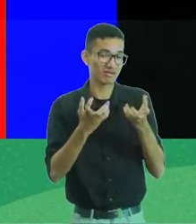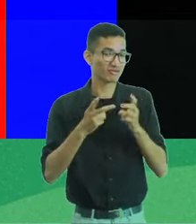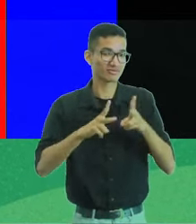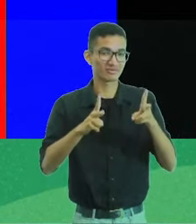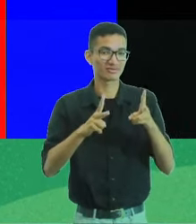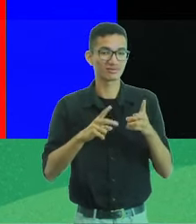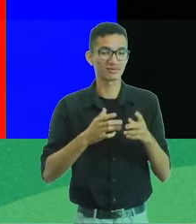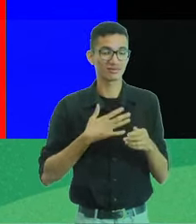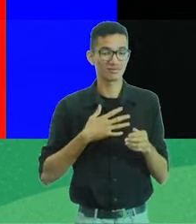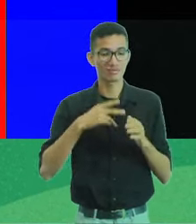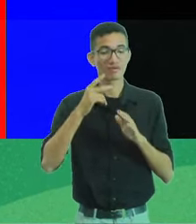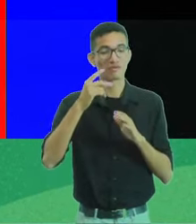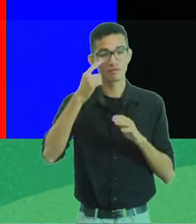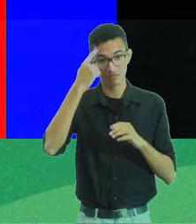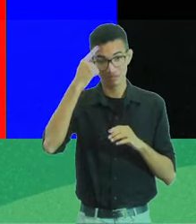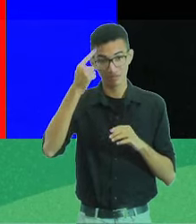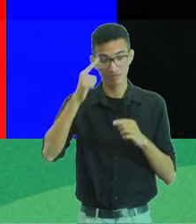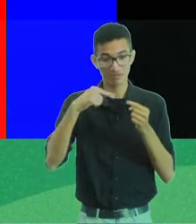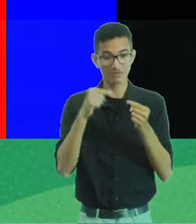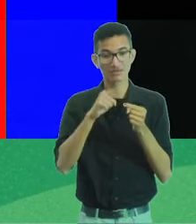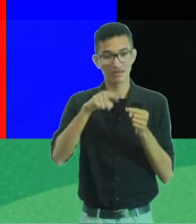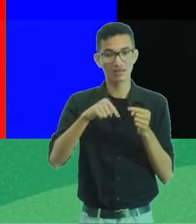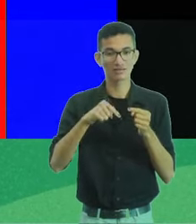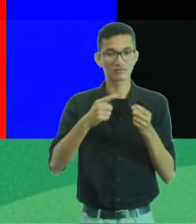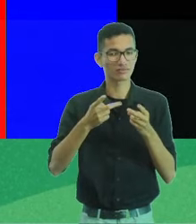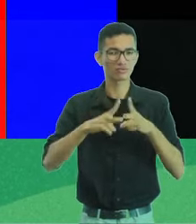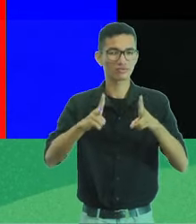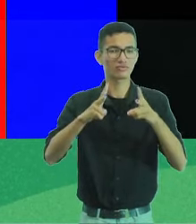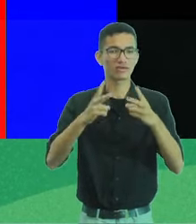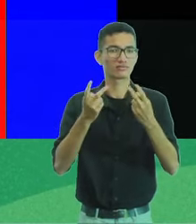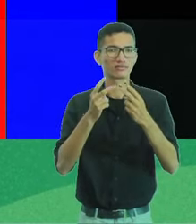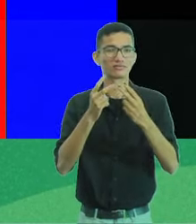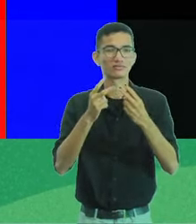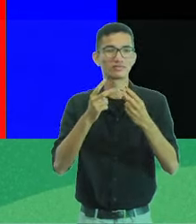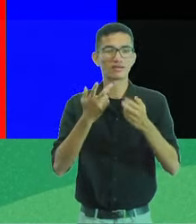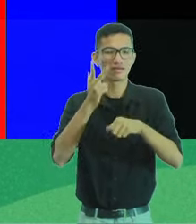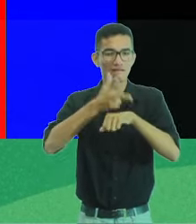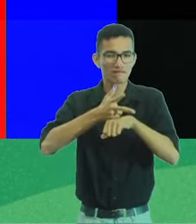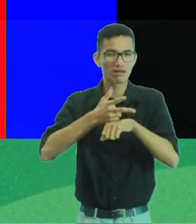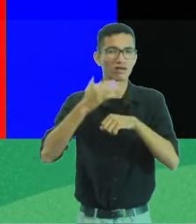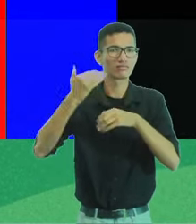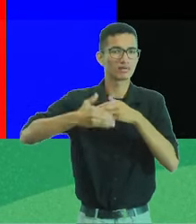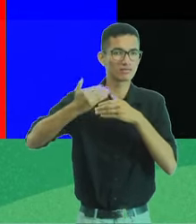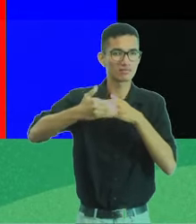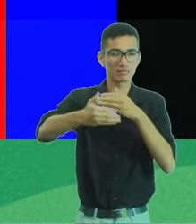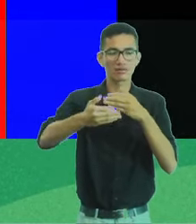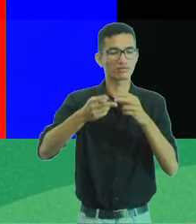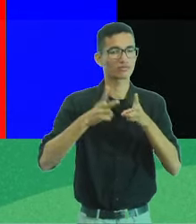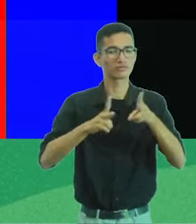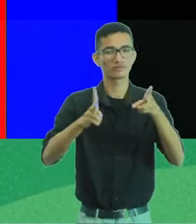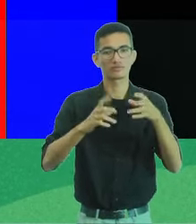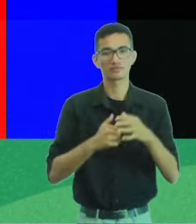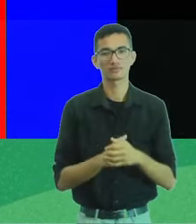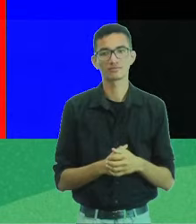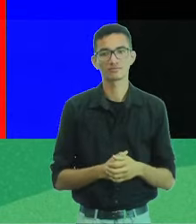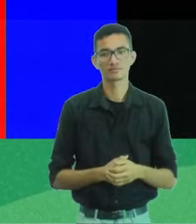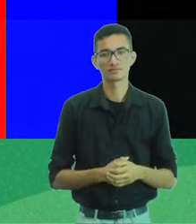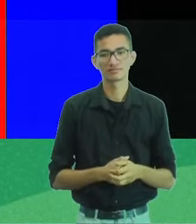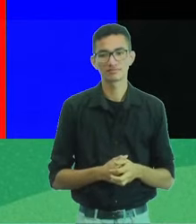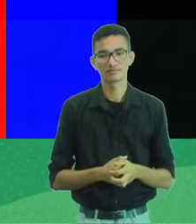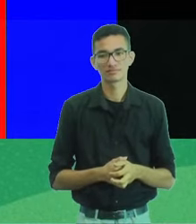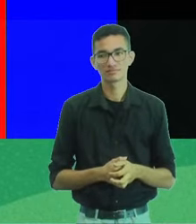esse é o meu plano consegui fazer a Live segunda e depois fazer outra na outra segunda não tenho muita